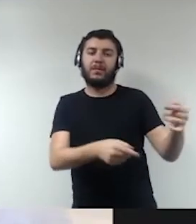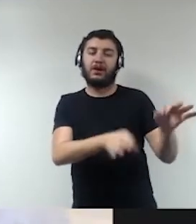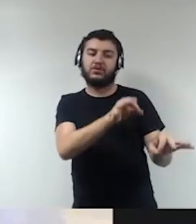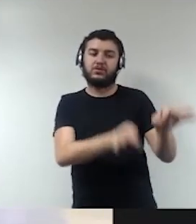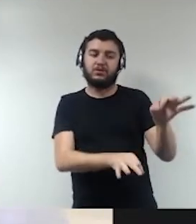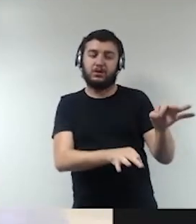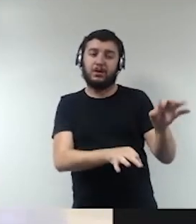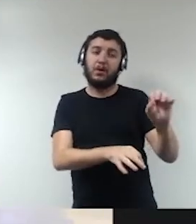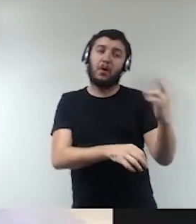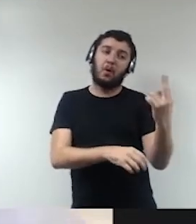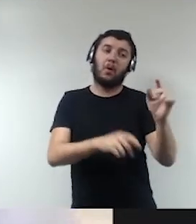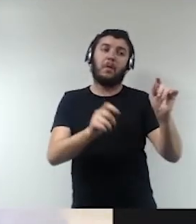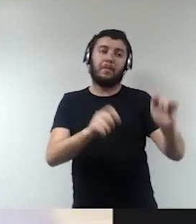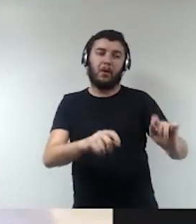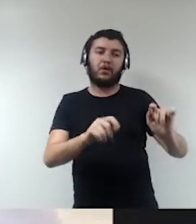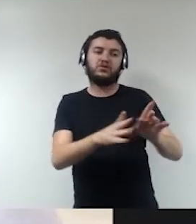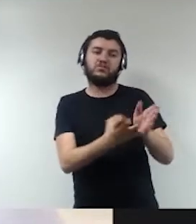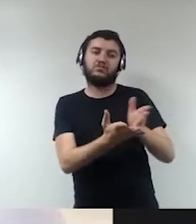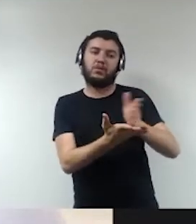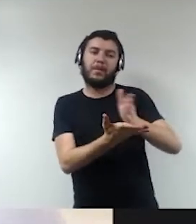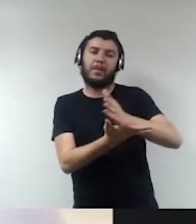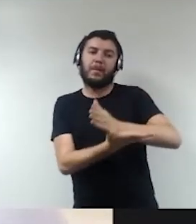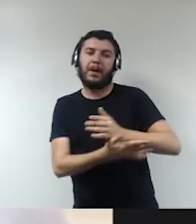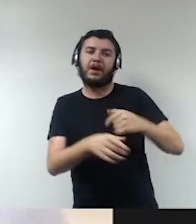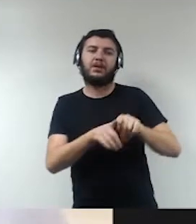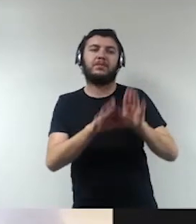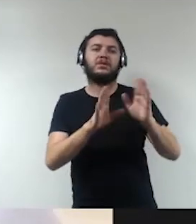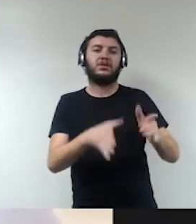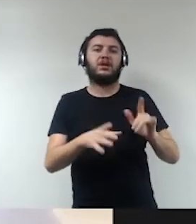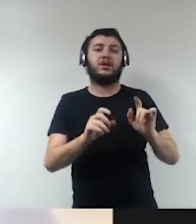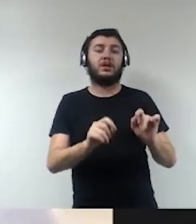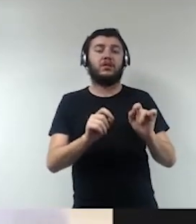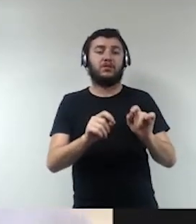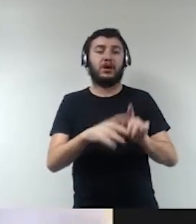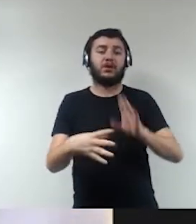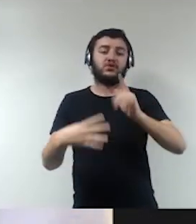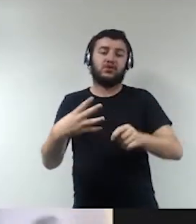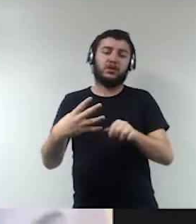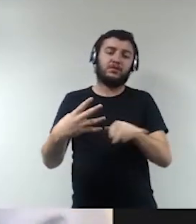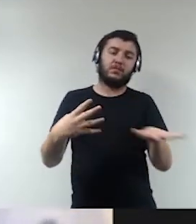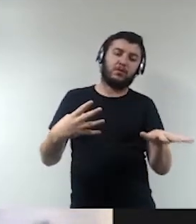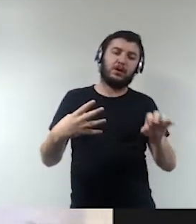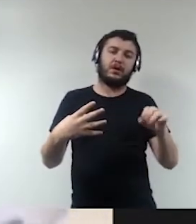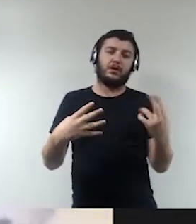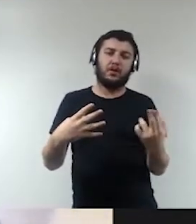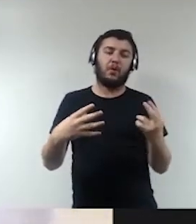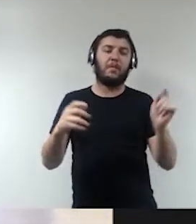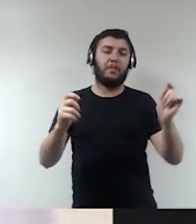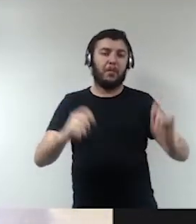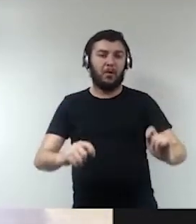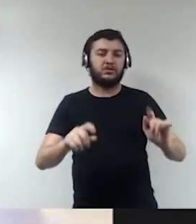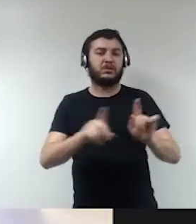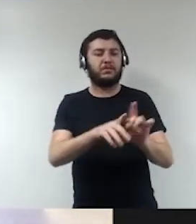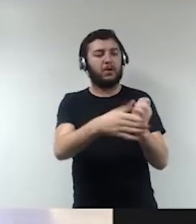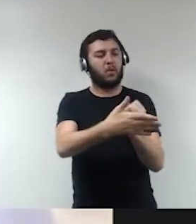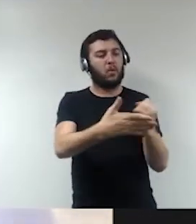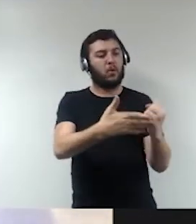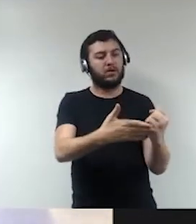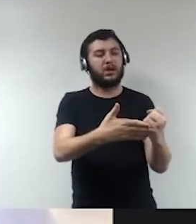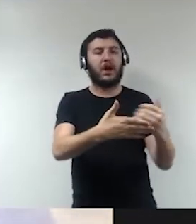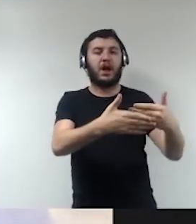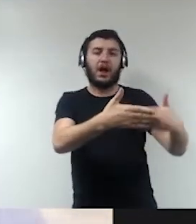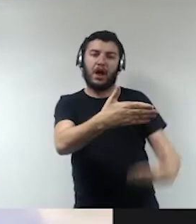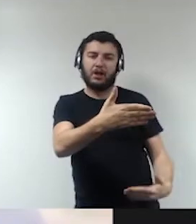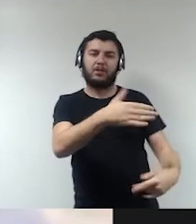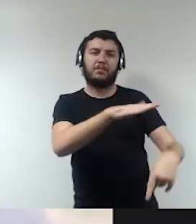maioria doutrinária e até jurisprudencial, teria uma natureza de contrato, um contrato judicial. Prefiro